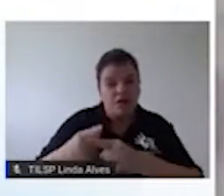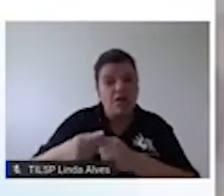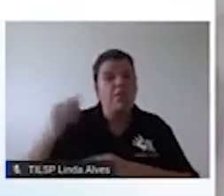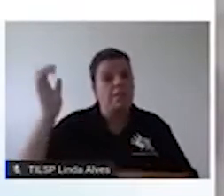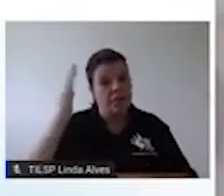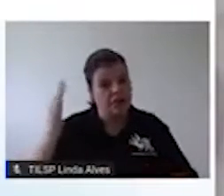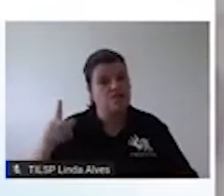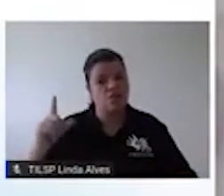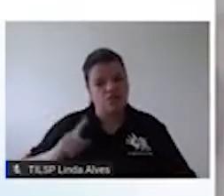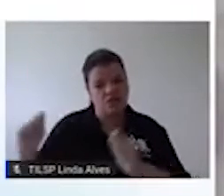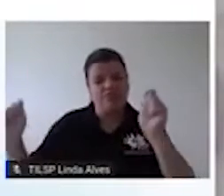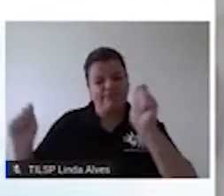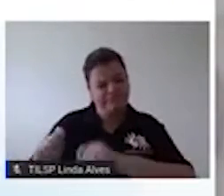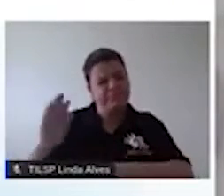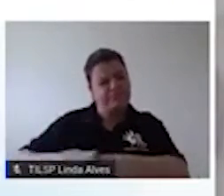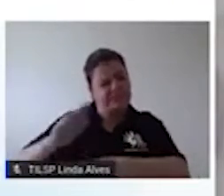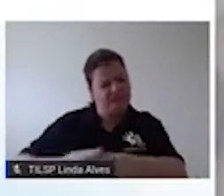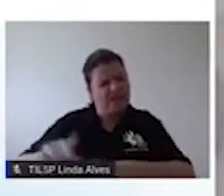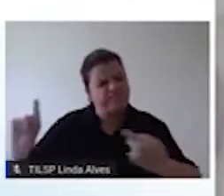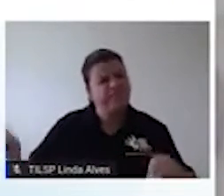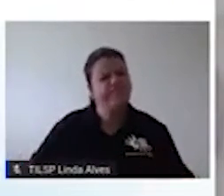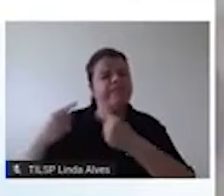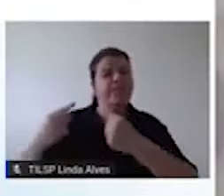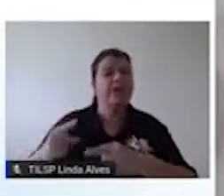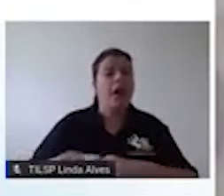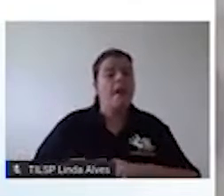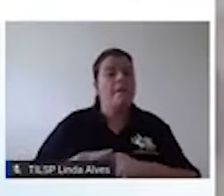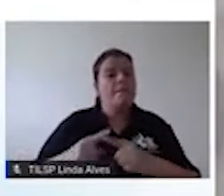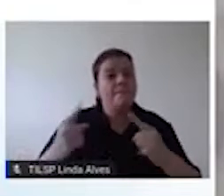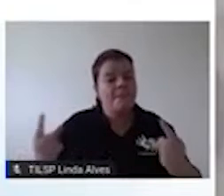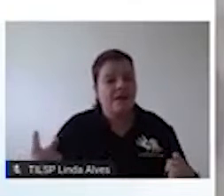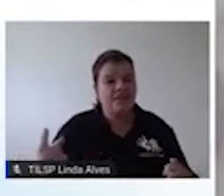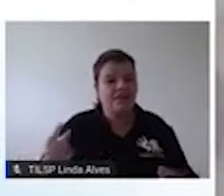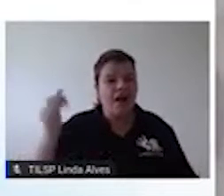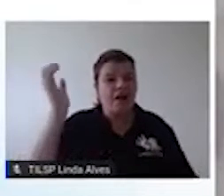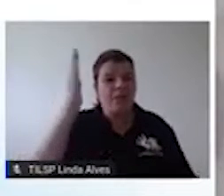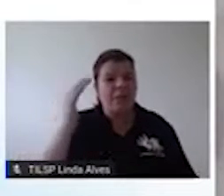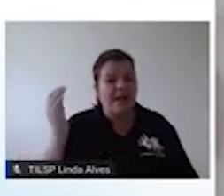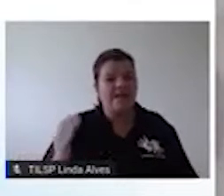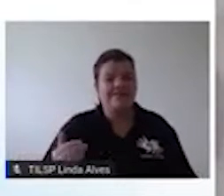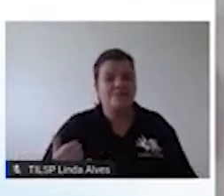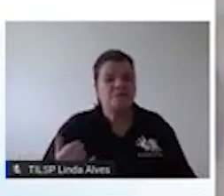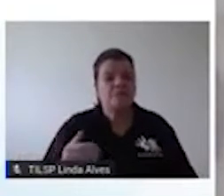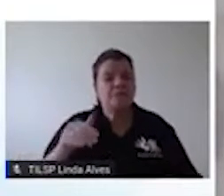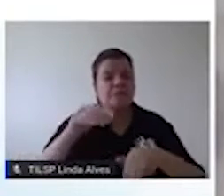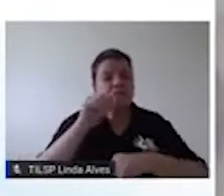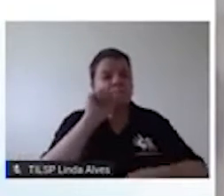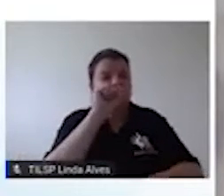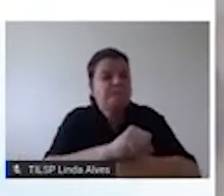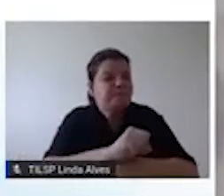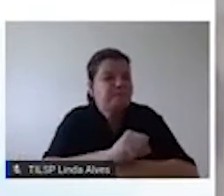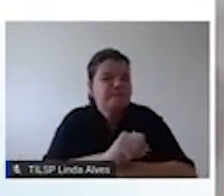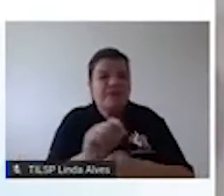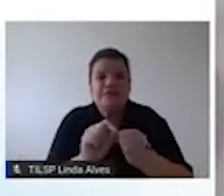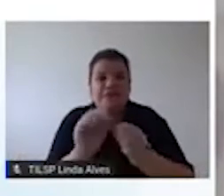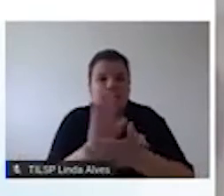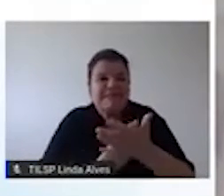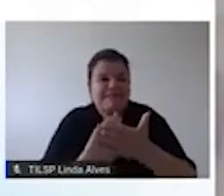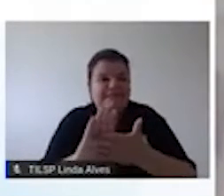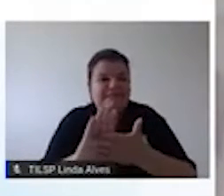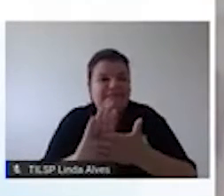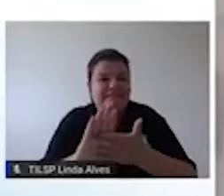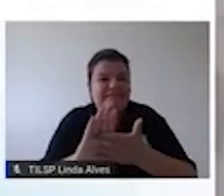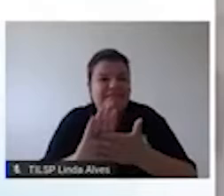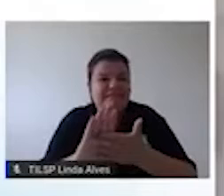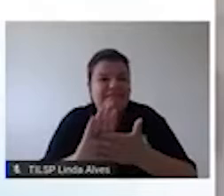e frente a outros países que têm até menos potencialidades do que o Brasil, chegando ao ponto de, atualmente,